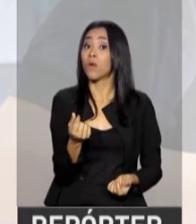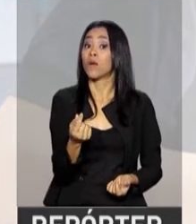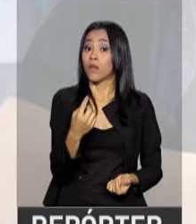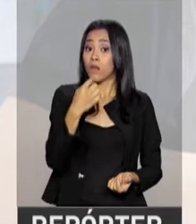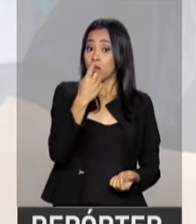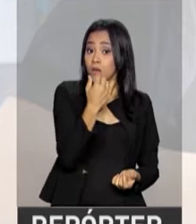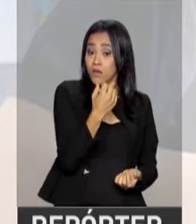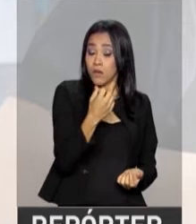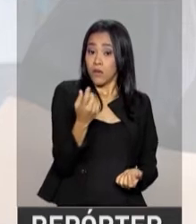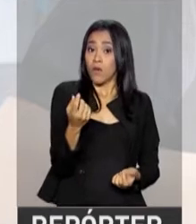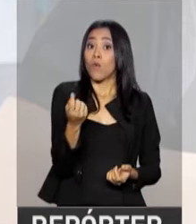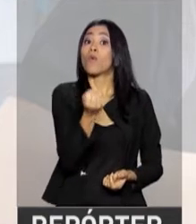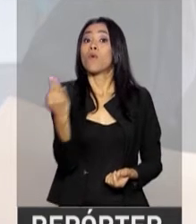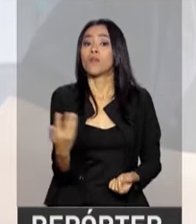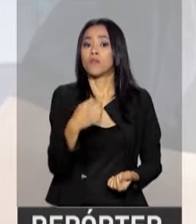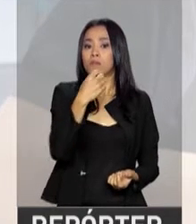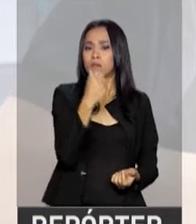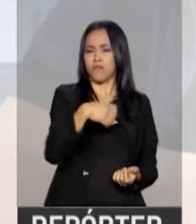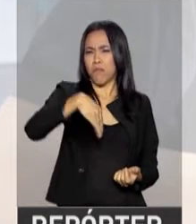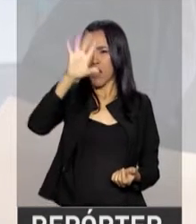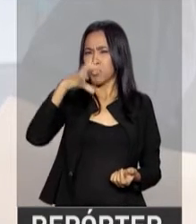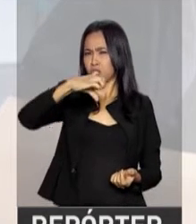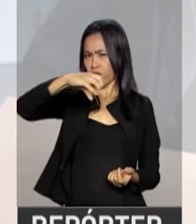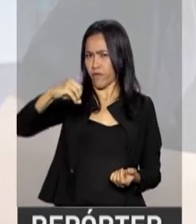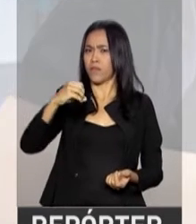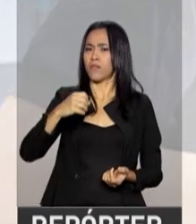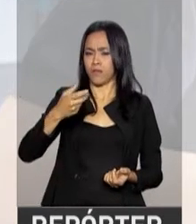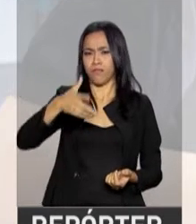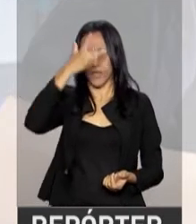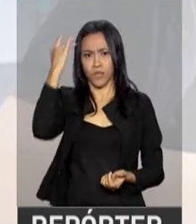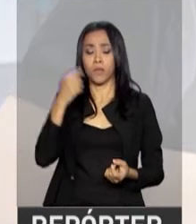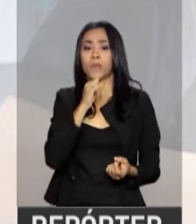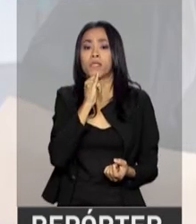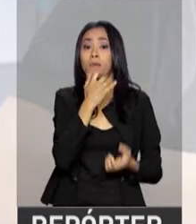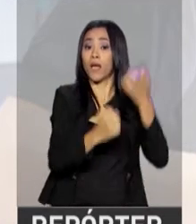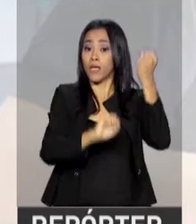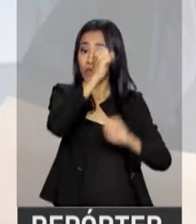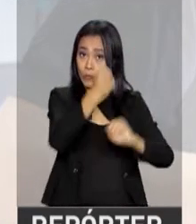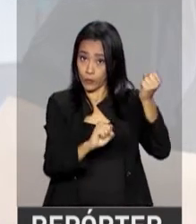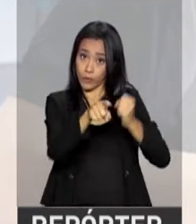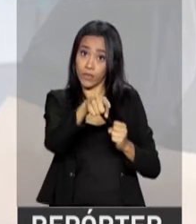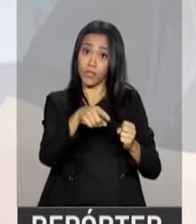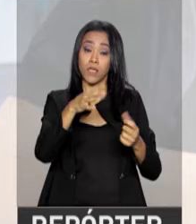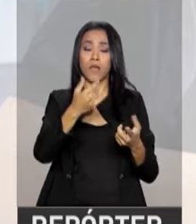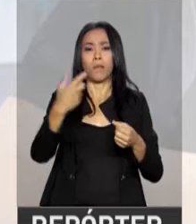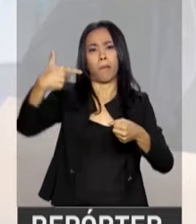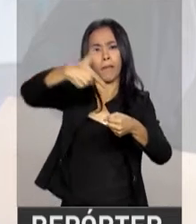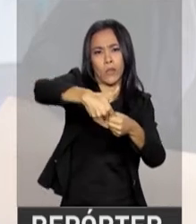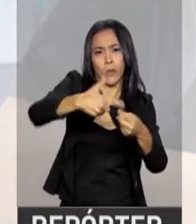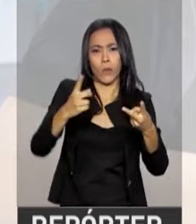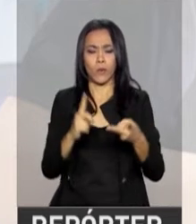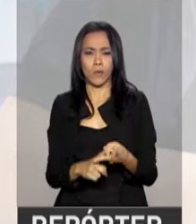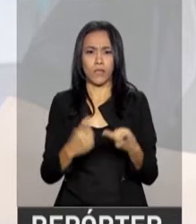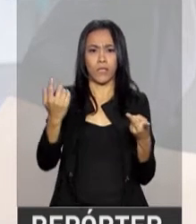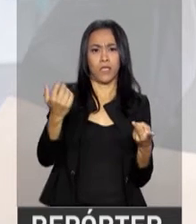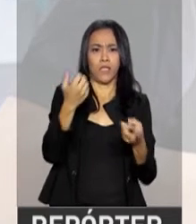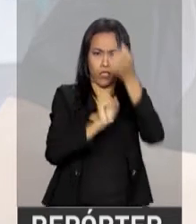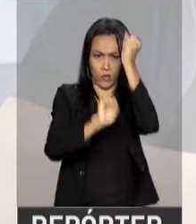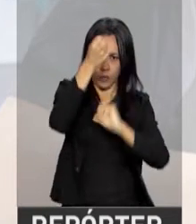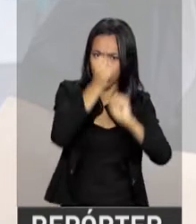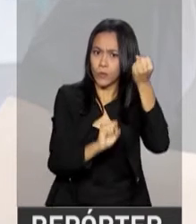aprendizes seguido das indústrias de transformação como por exemplo as refinarias de petróleo em indústrias petroquímicas